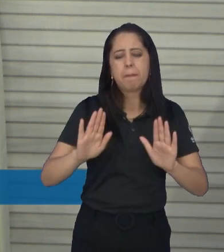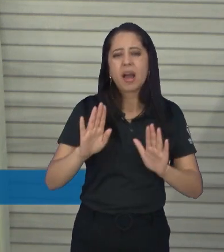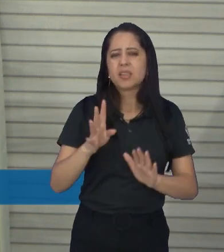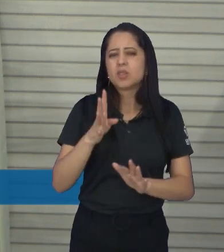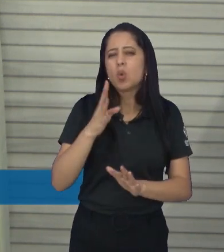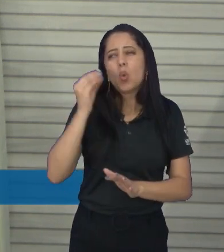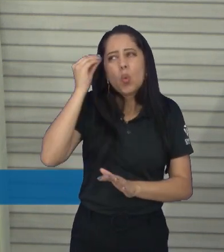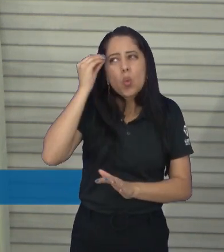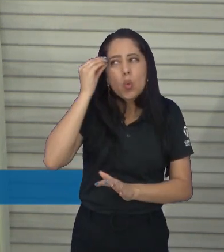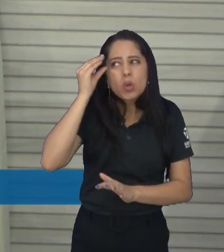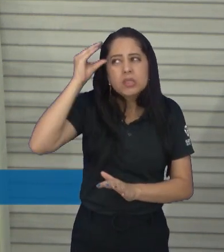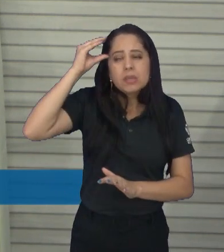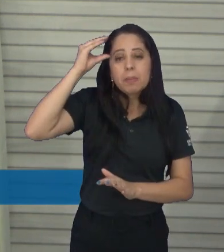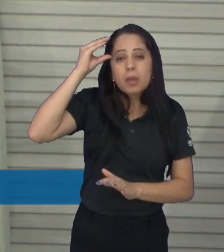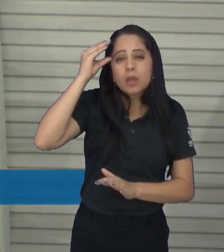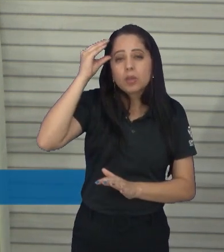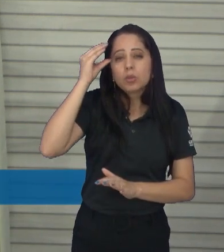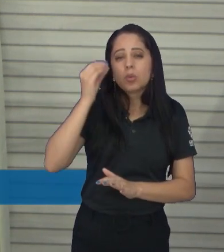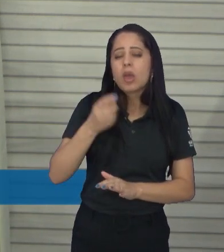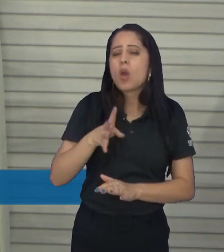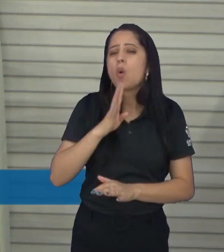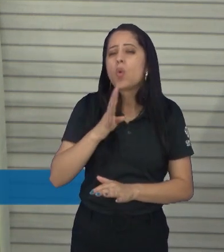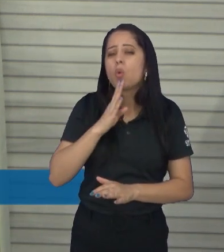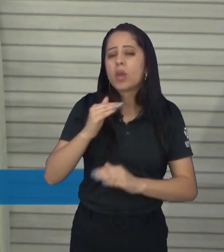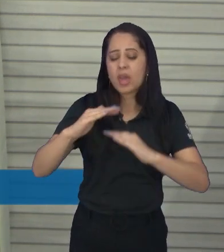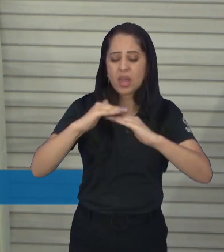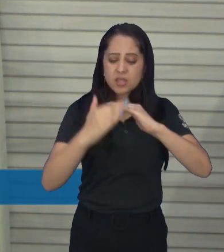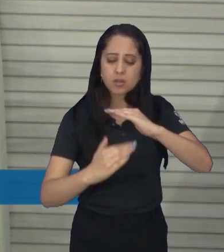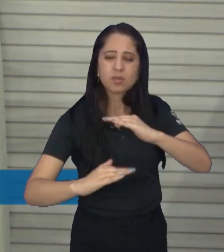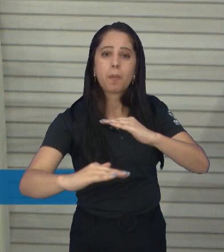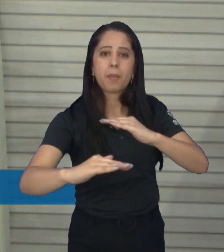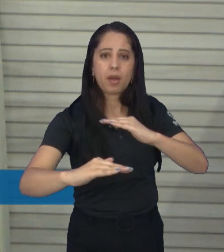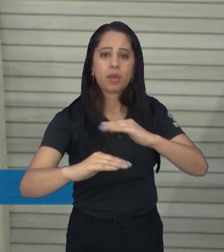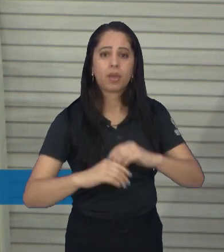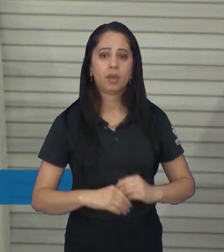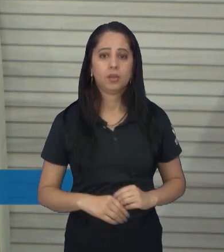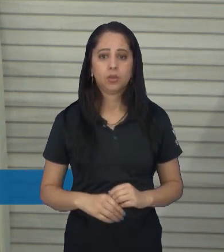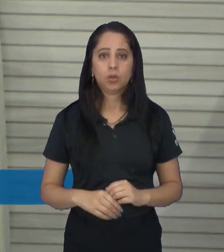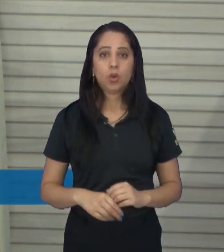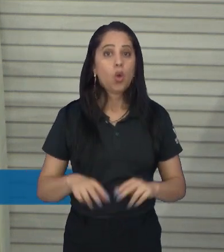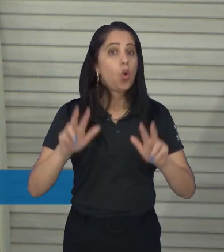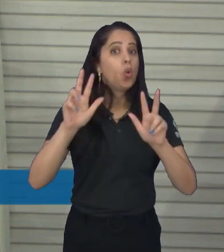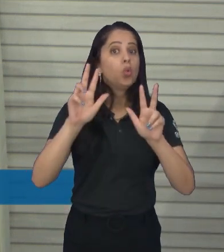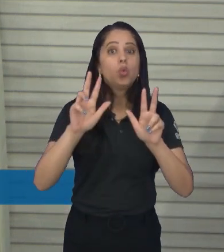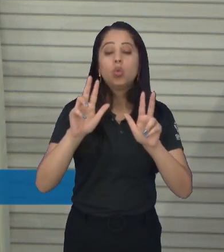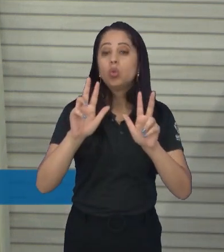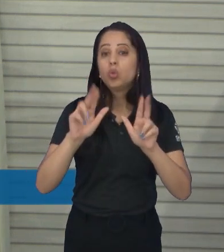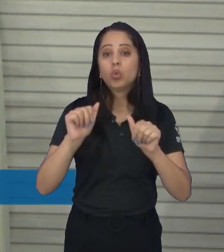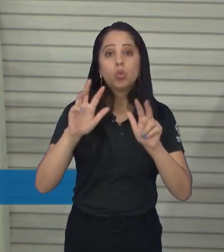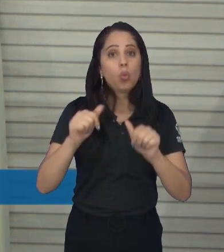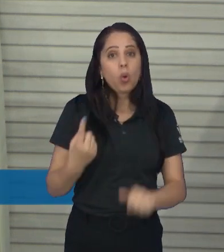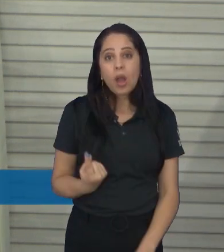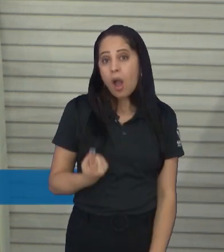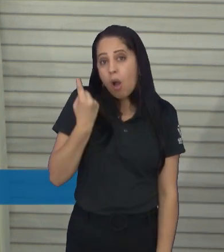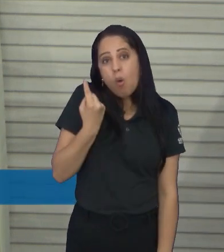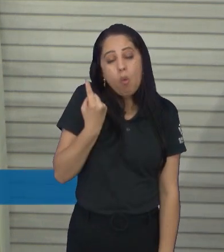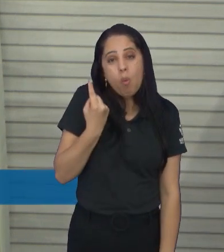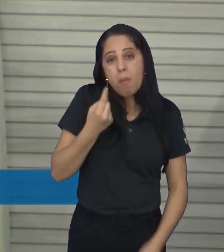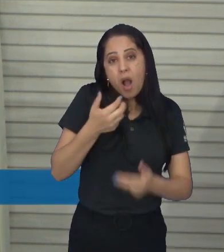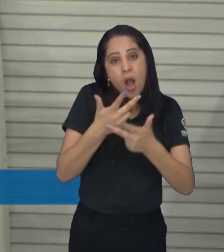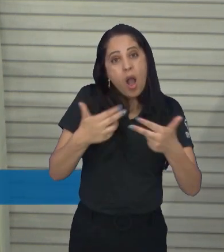do banhado nós só Recebemos um benefício dentro banhado